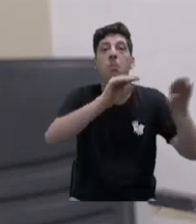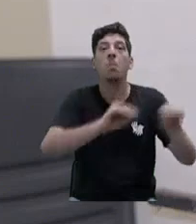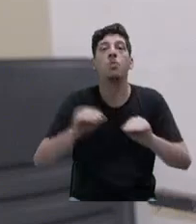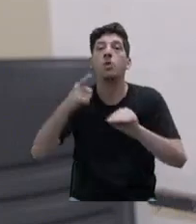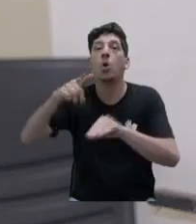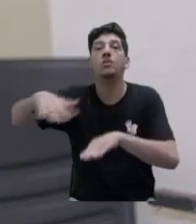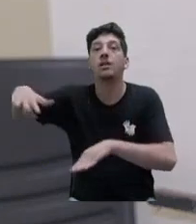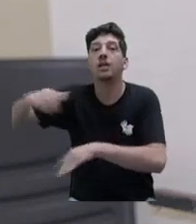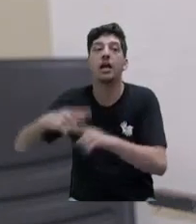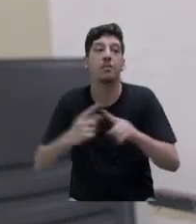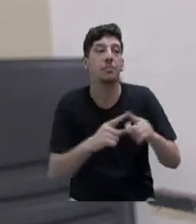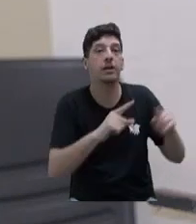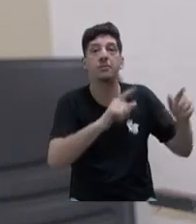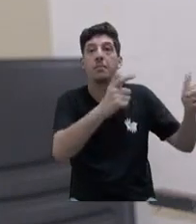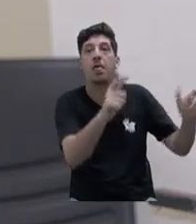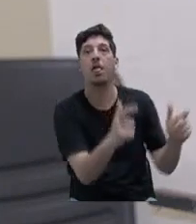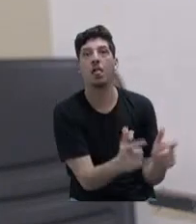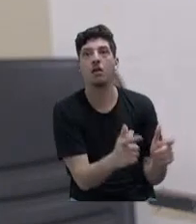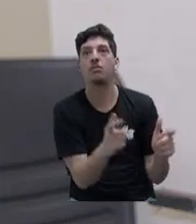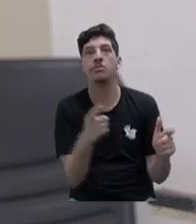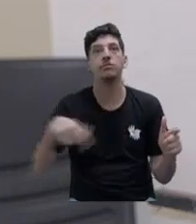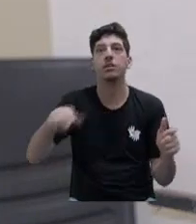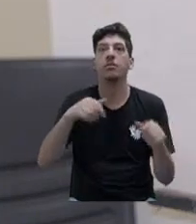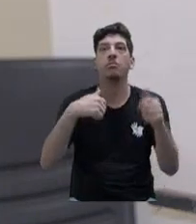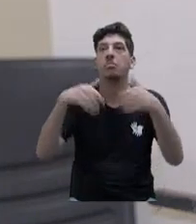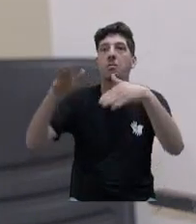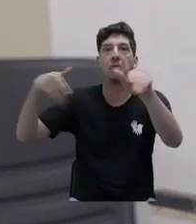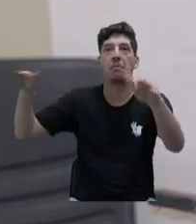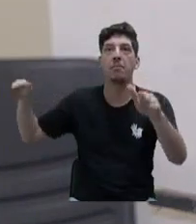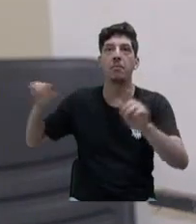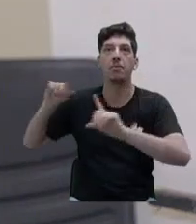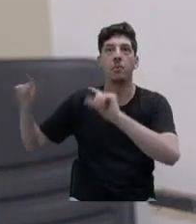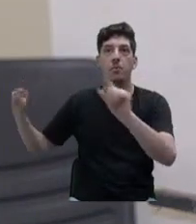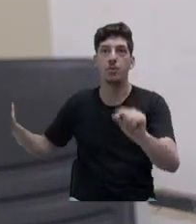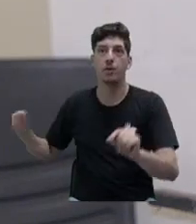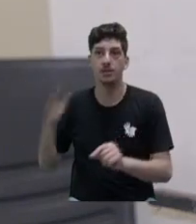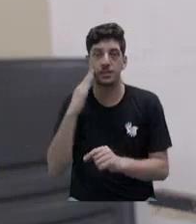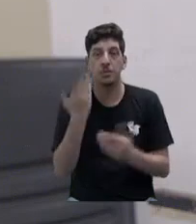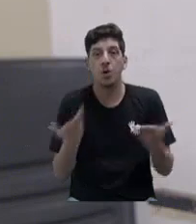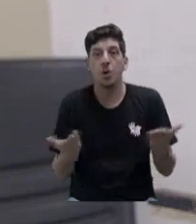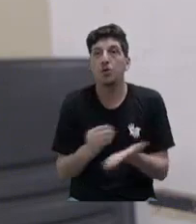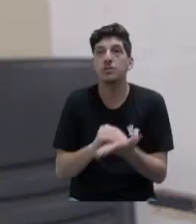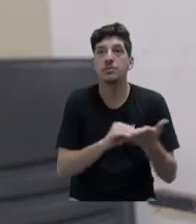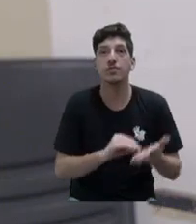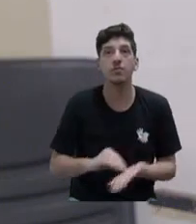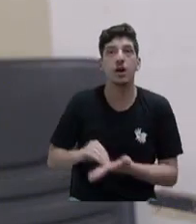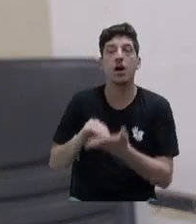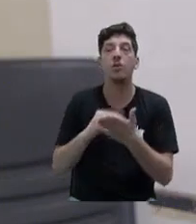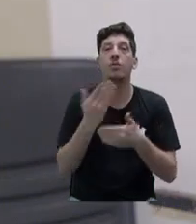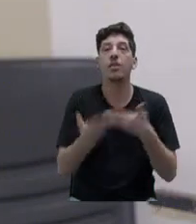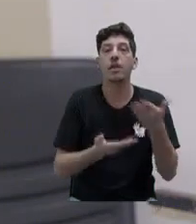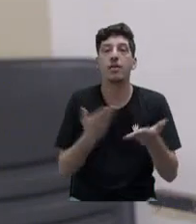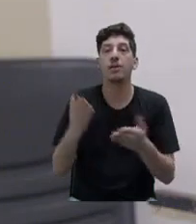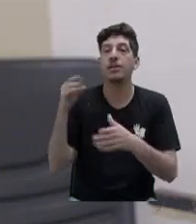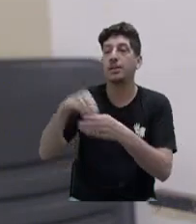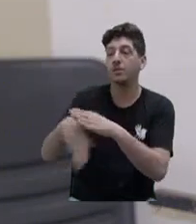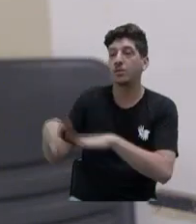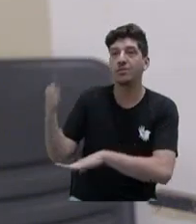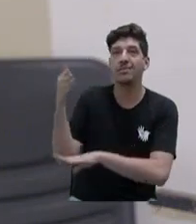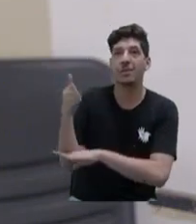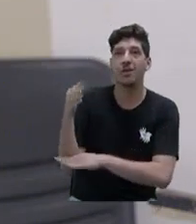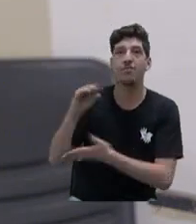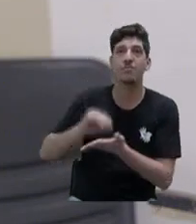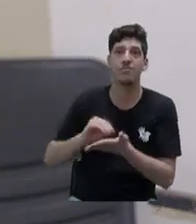áreas, e hoje nós temos uma total ausência, por exemplo, de serviços nos hotéis.